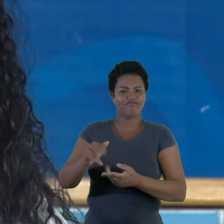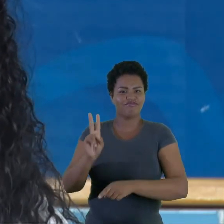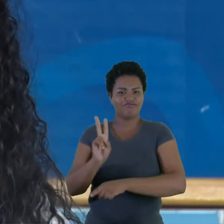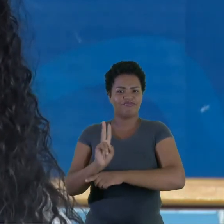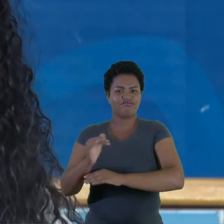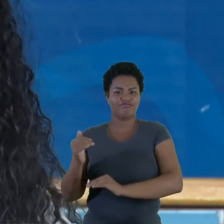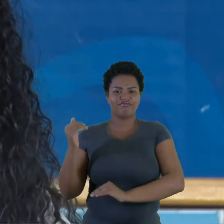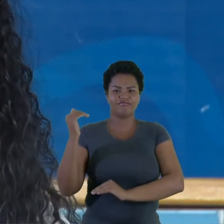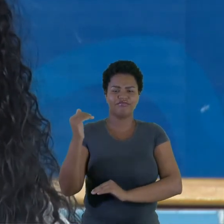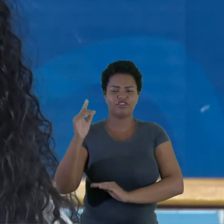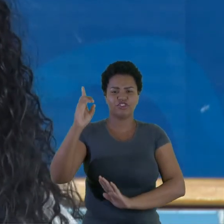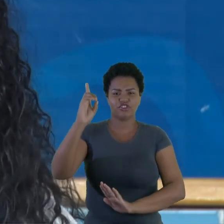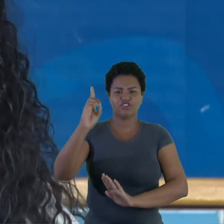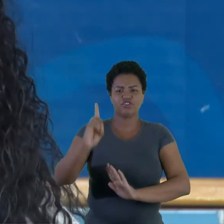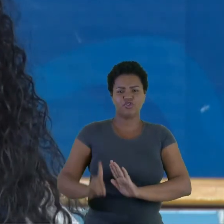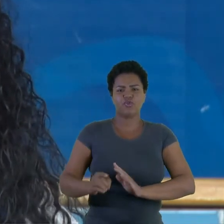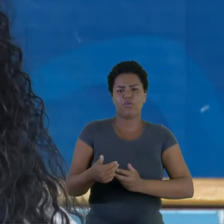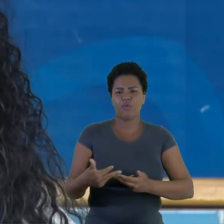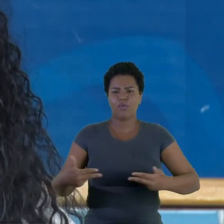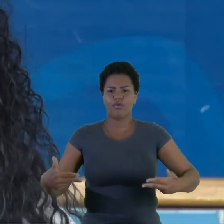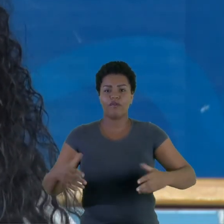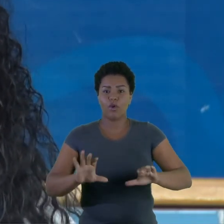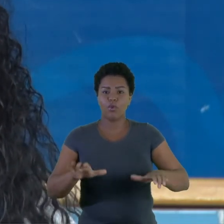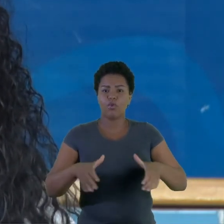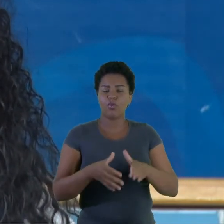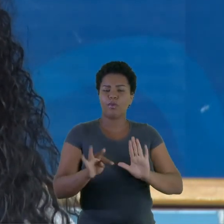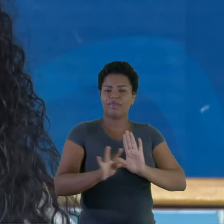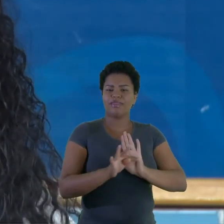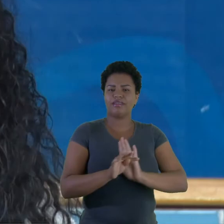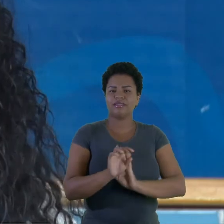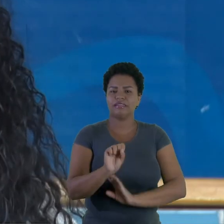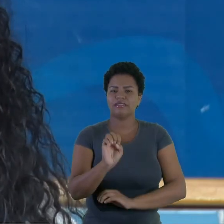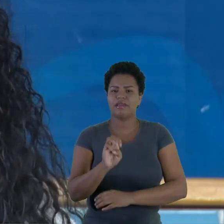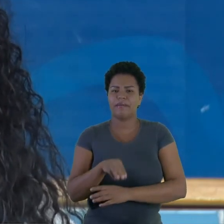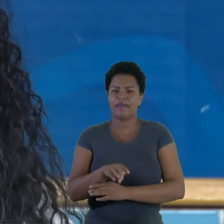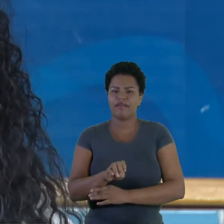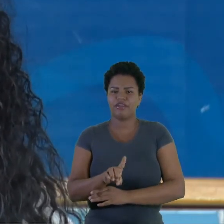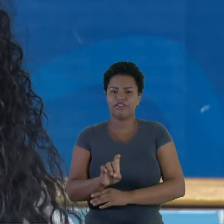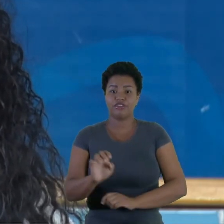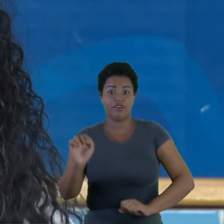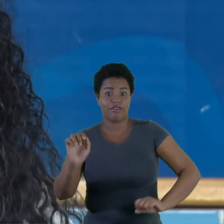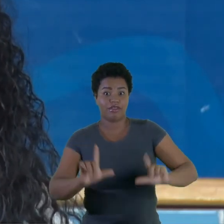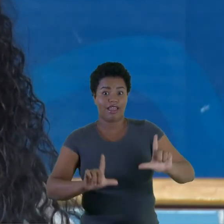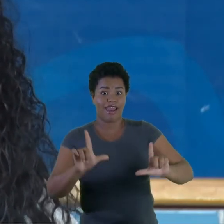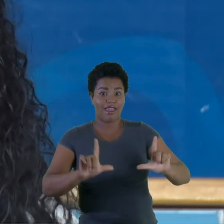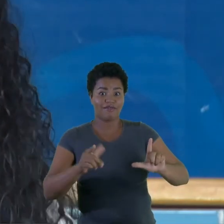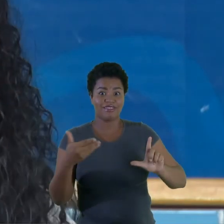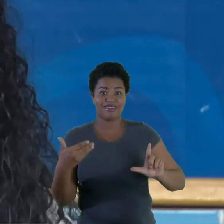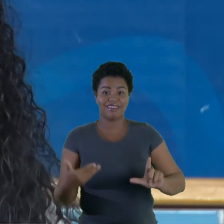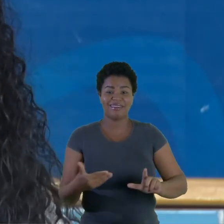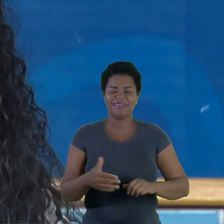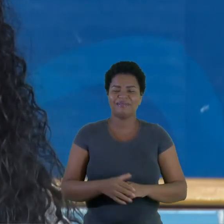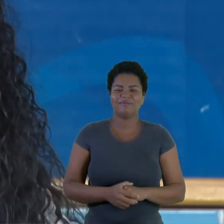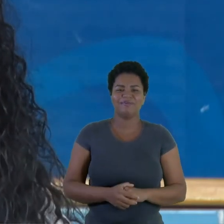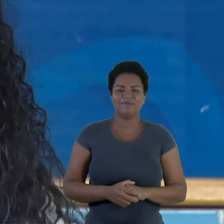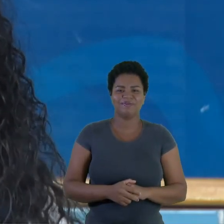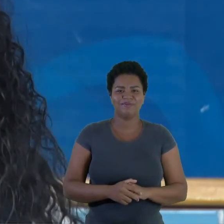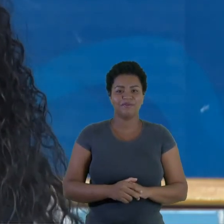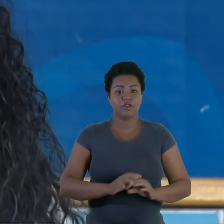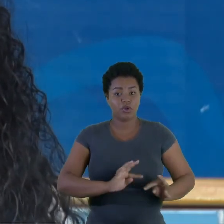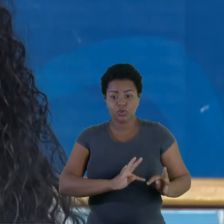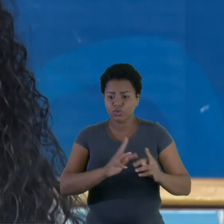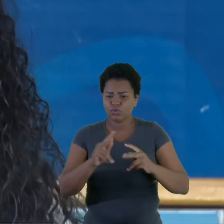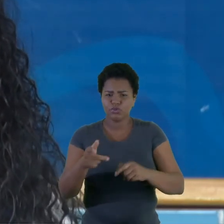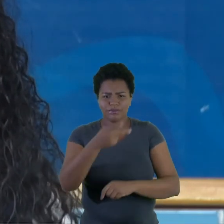superintendentes diretores Equipe técnica da Semed do canal de televisão e todos aqueles